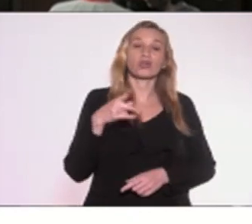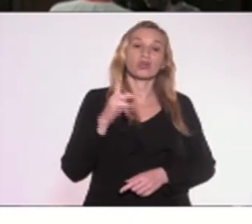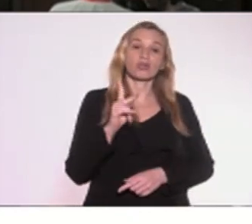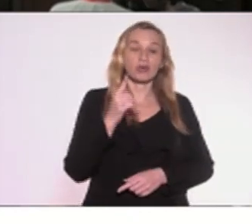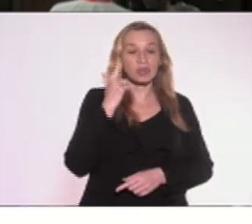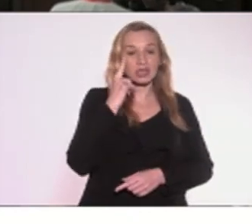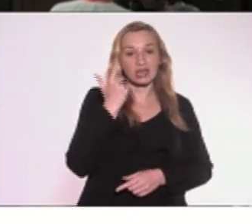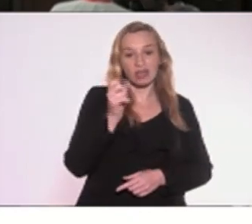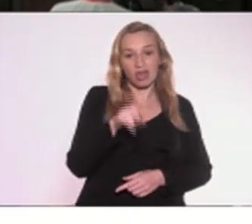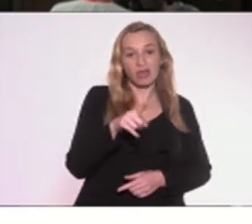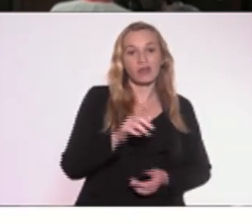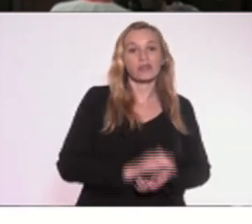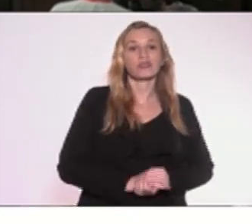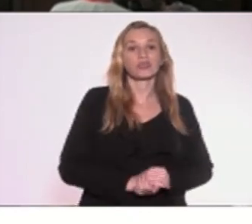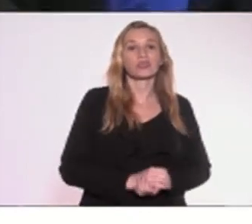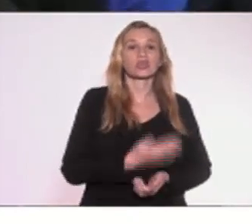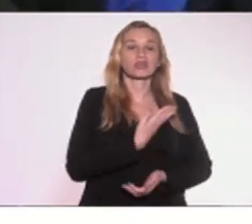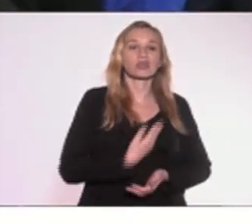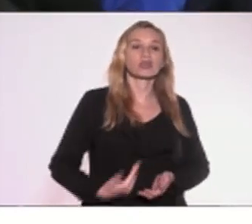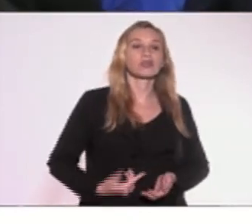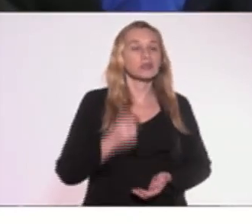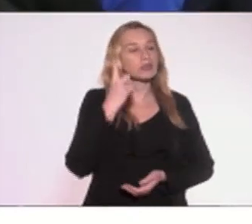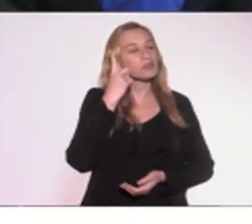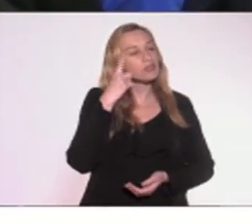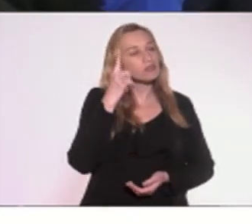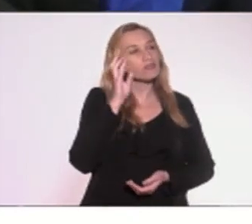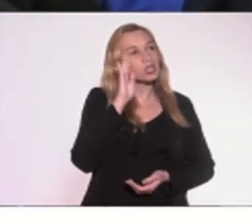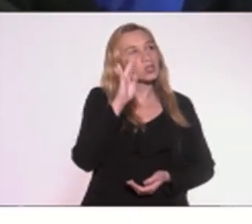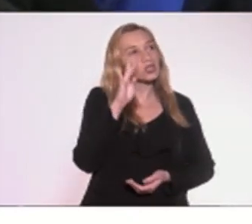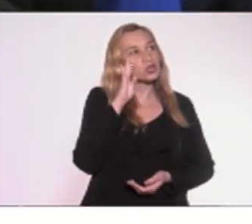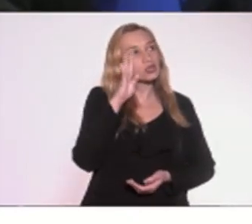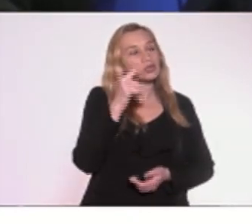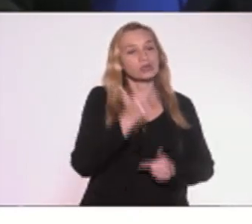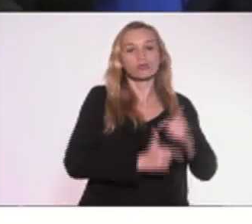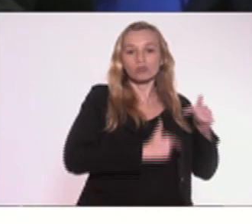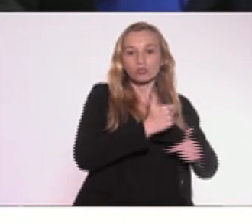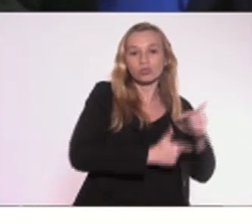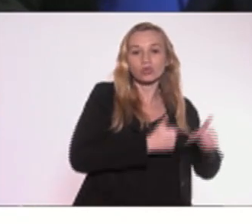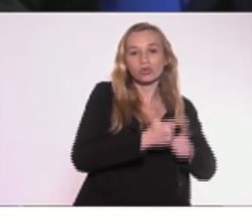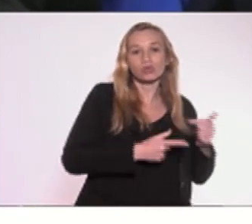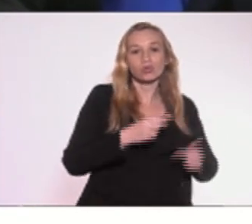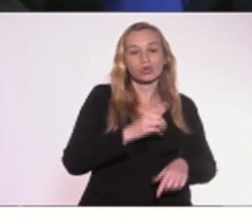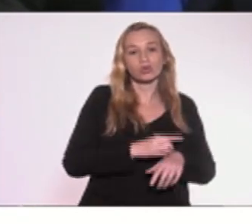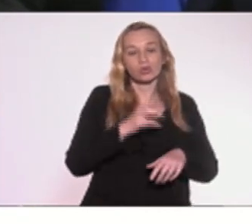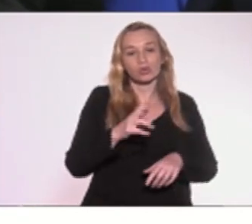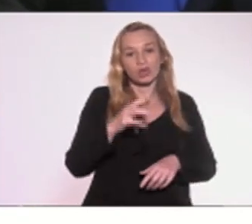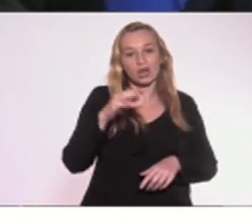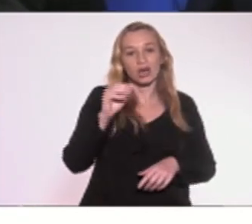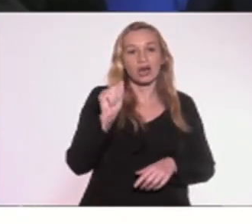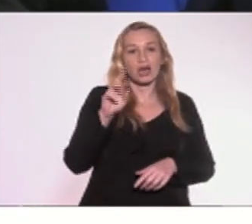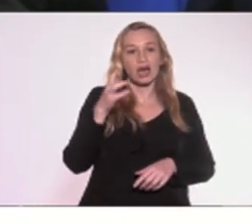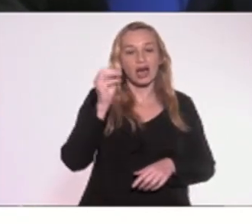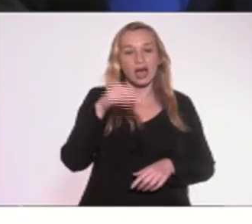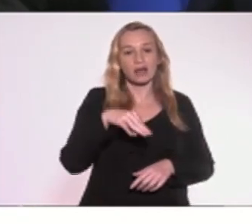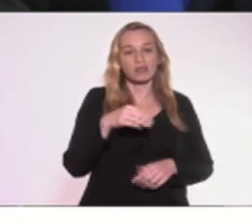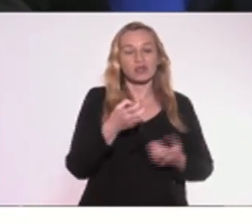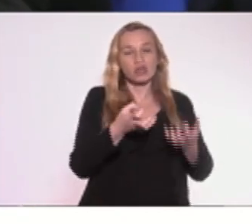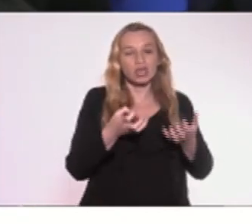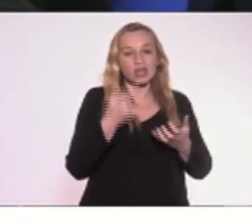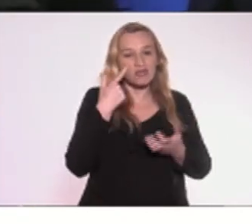Governador, eu imagino as batalhas do senhor com a doutora Carmen. Eu queria ver isso, sabia? Eu queria ver essa